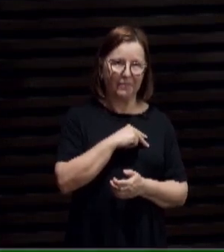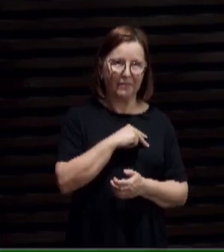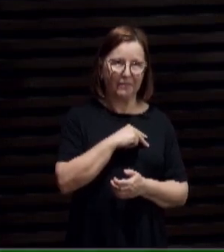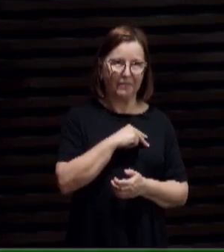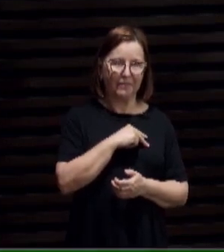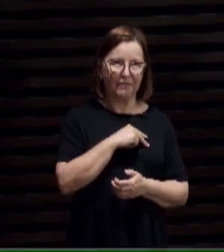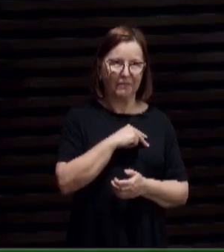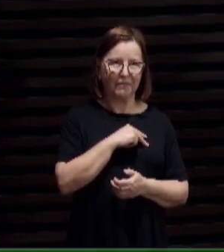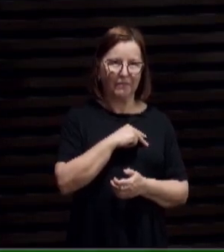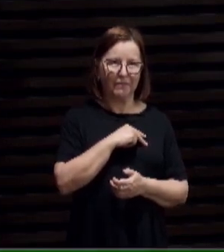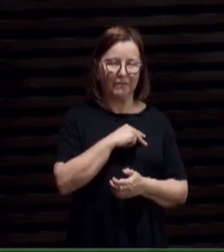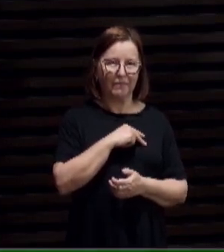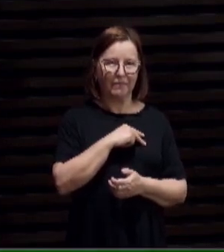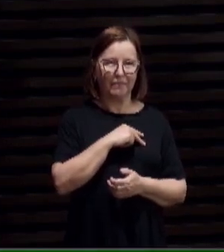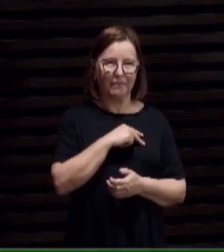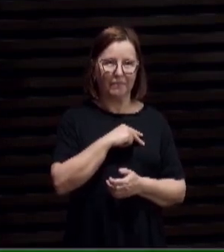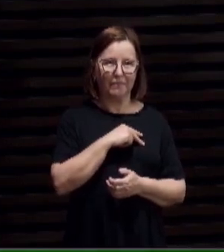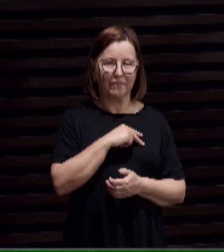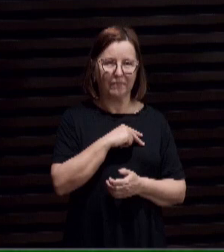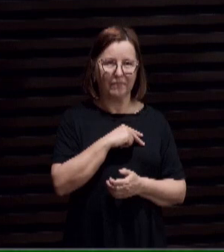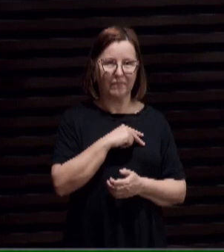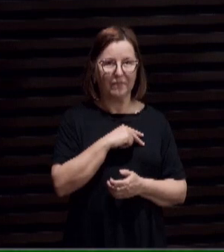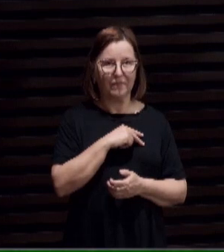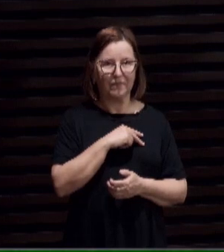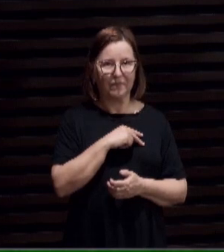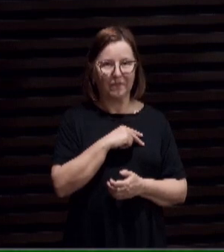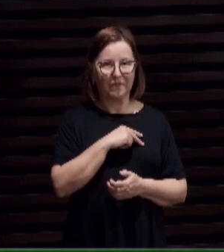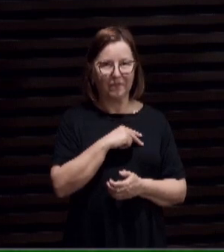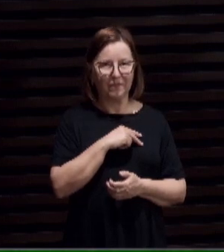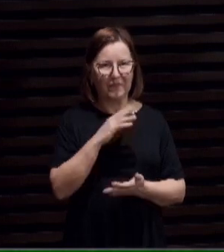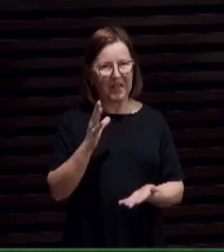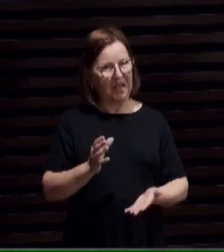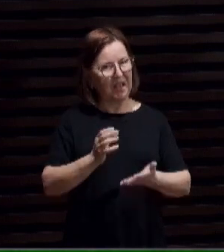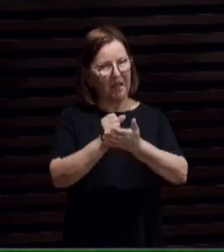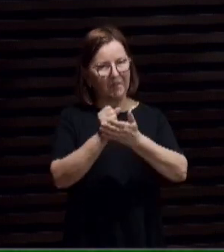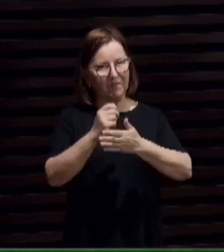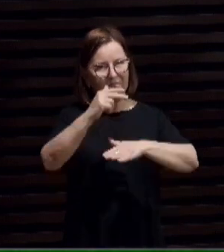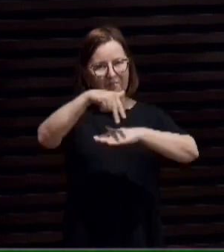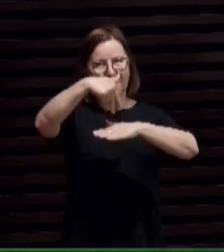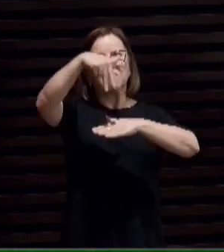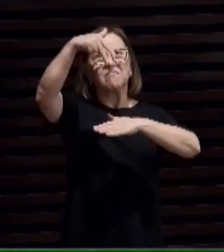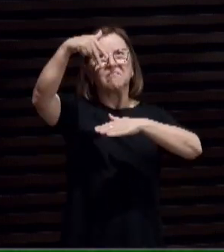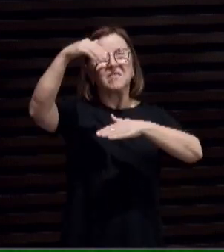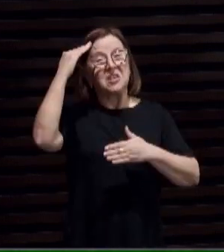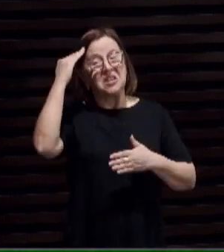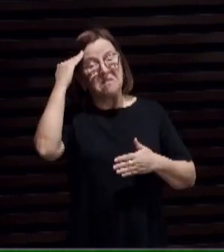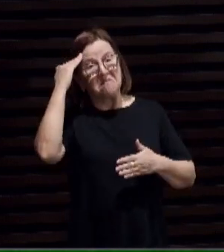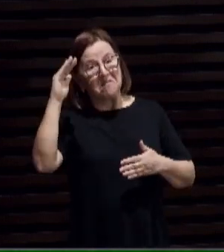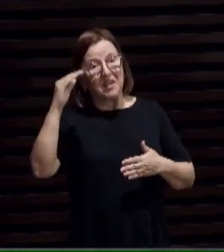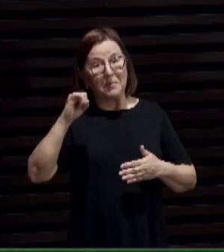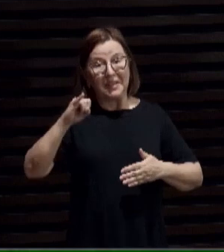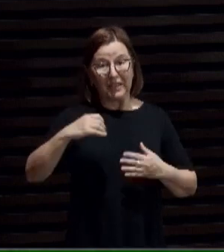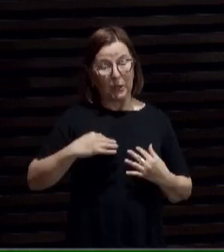rapto. Ele foi retirado. Ele diz que não sabe se foi no corpo ou fora do corpo. Ele não sabe, ele sabe